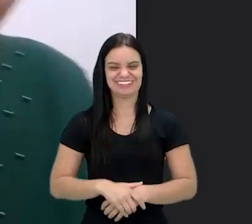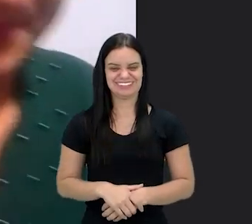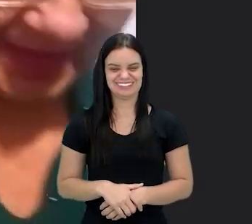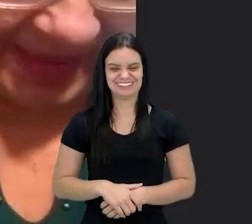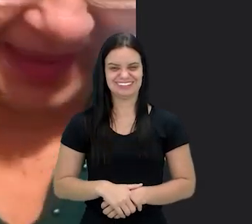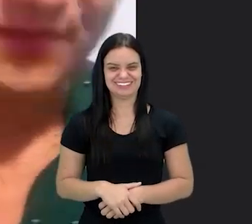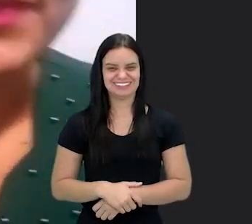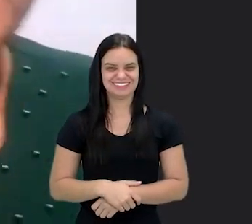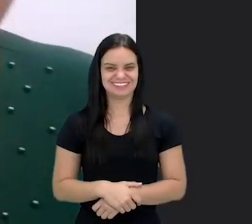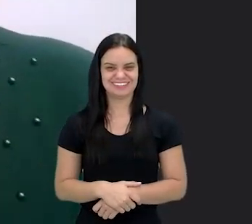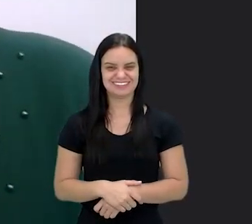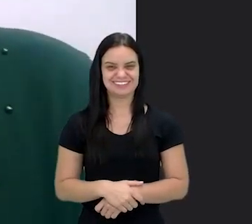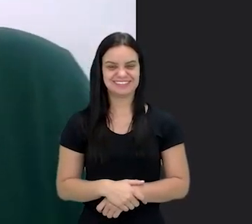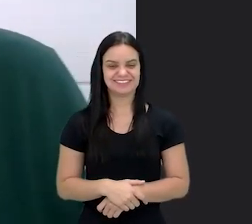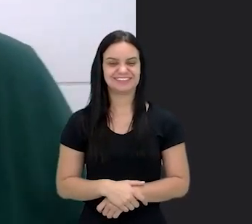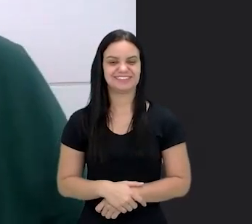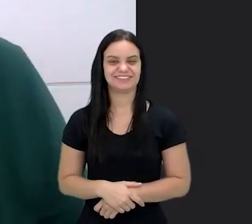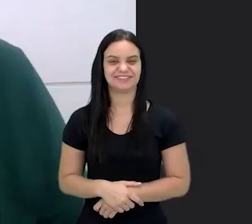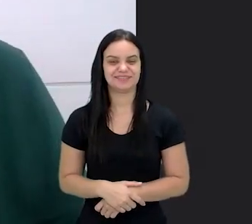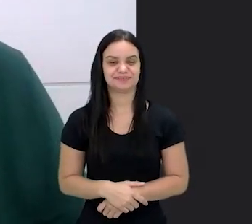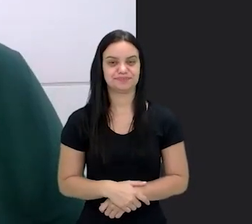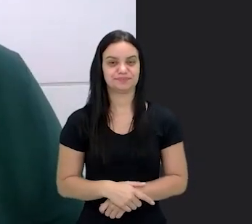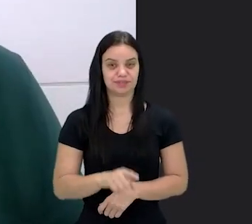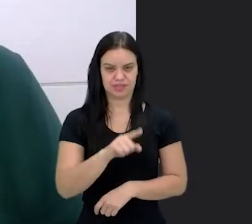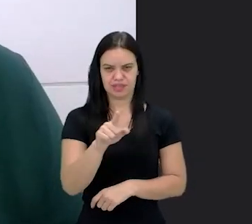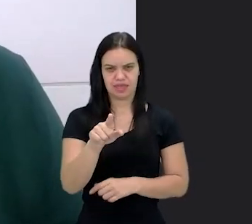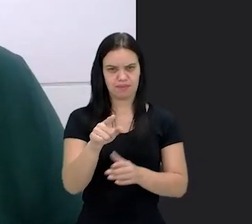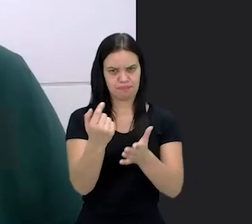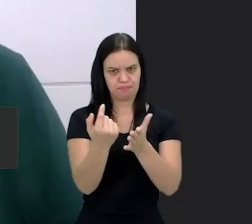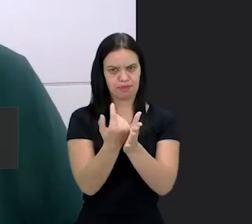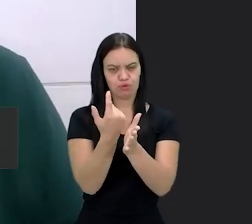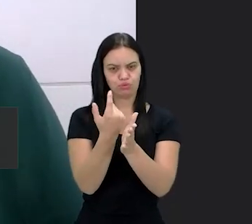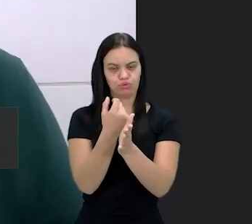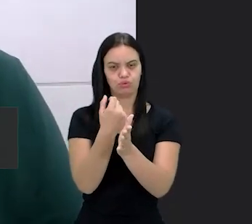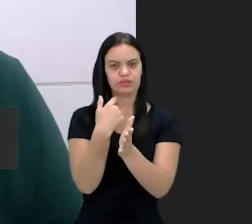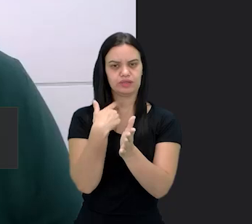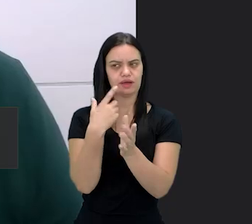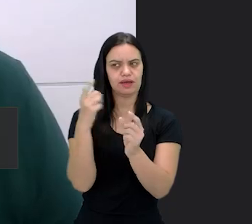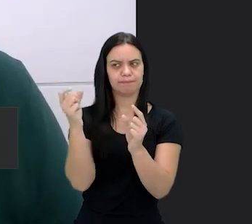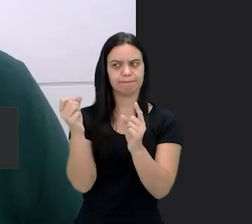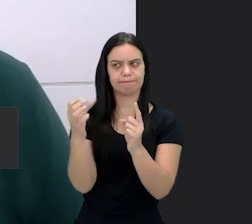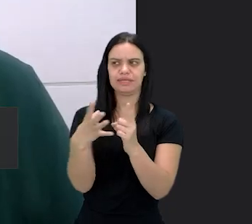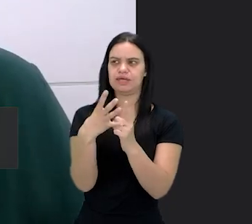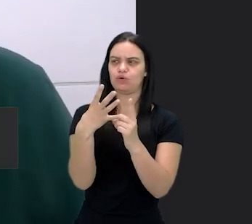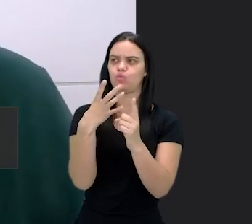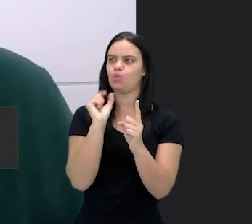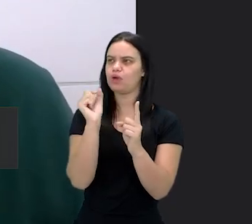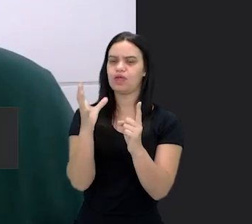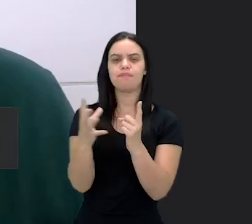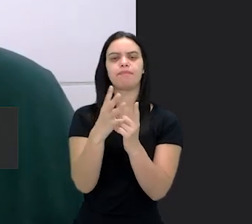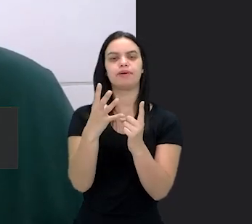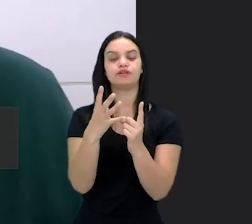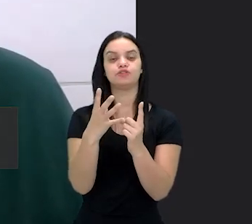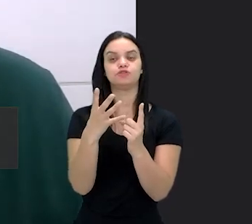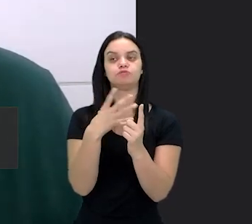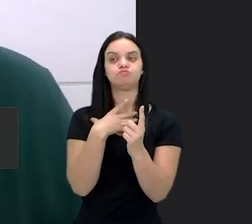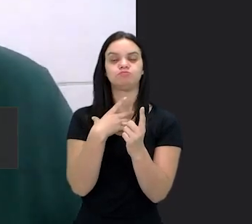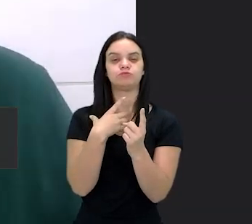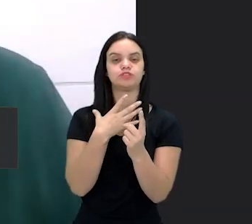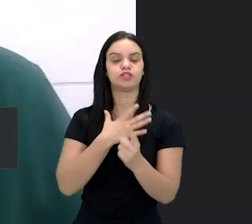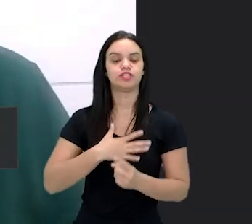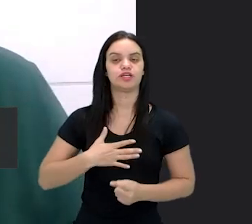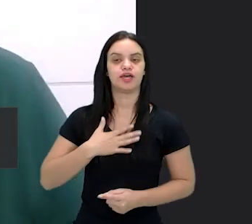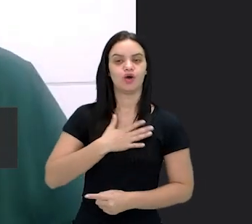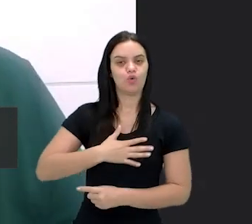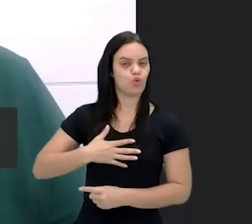Então, você havia me feito uma pergunta, né, que me impactou, não foi isso? Mas gostei